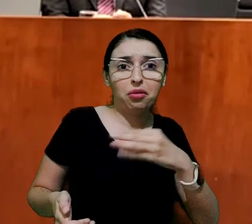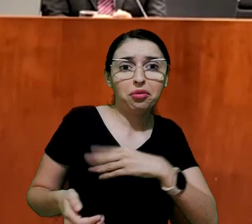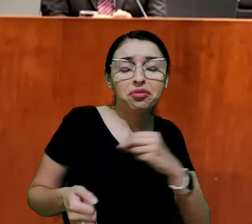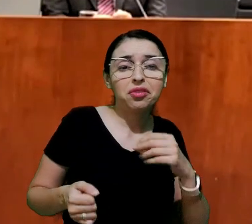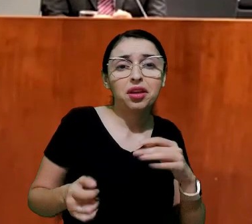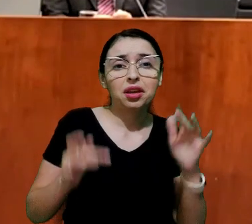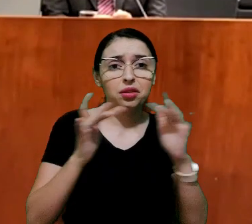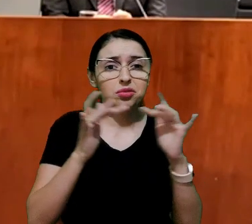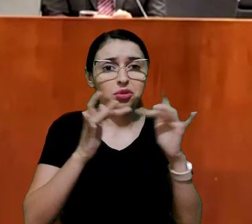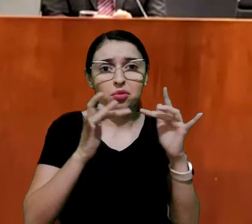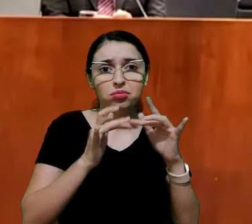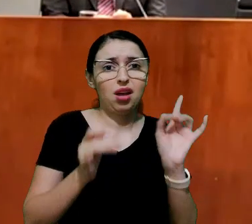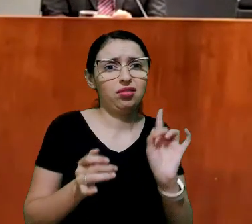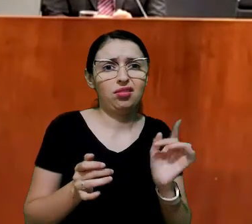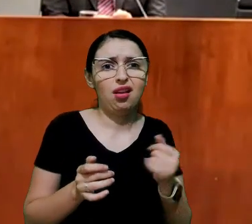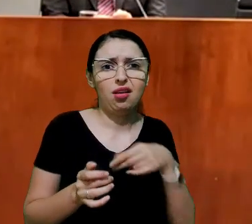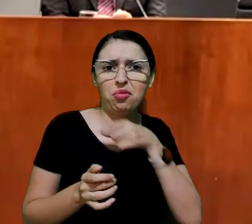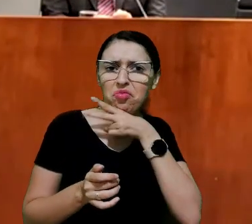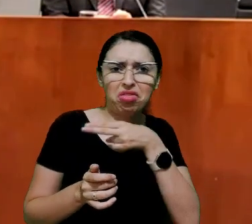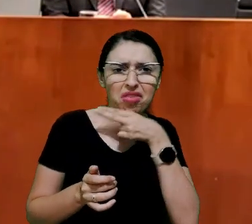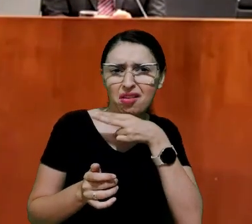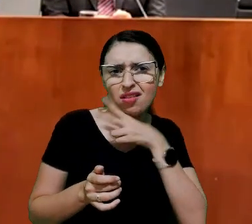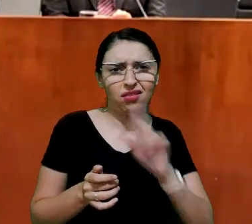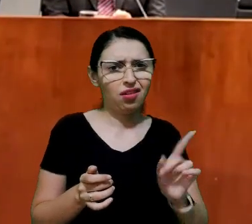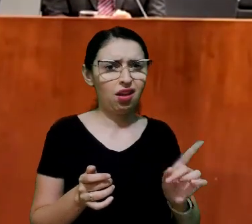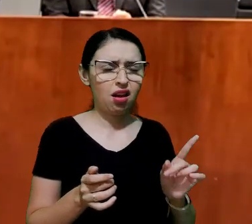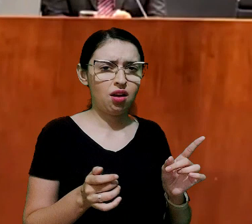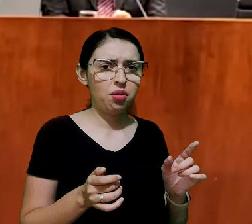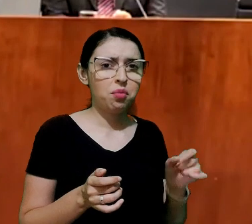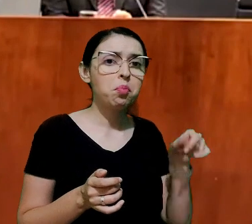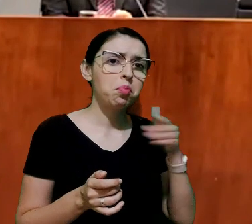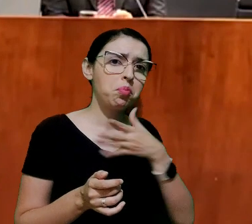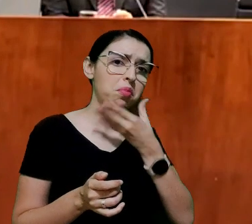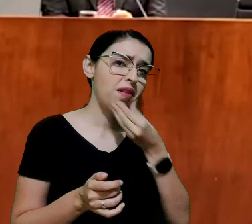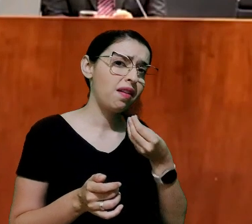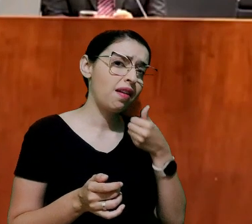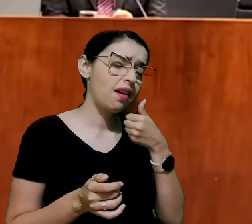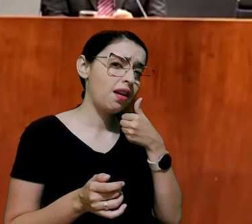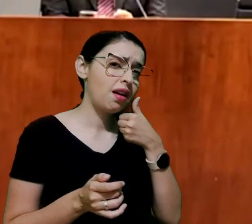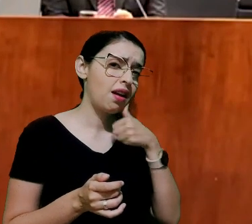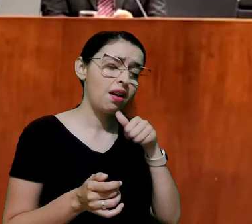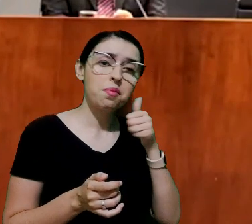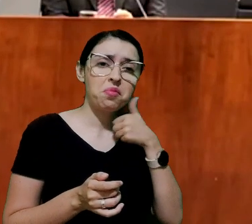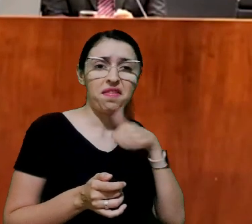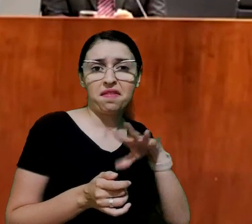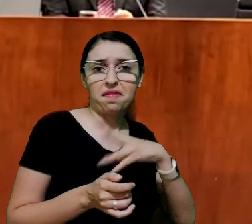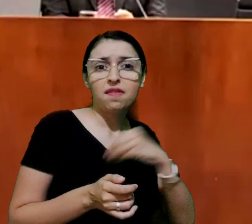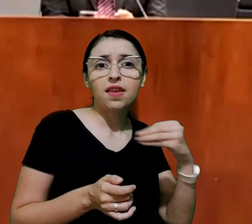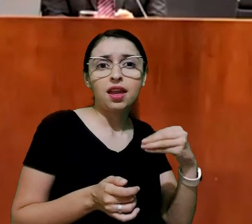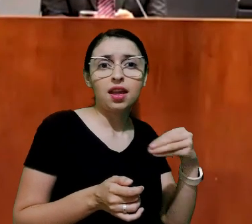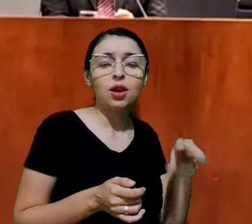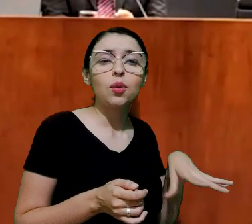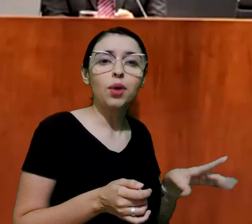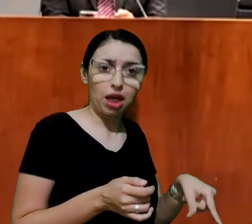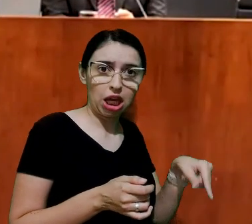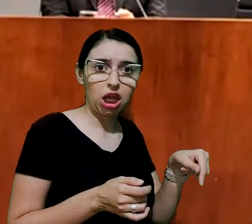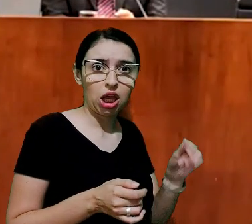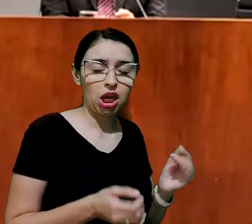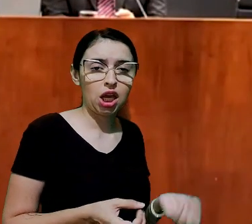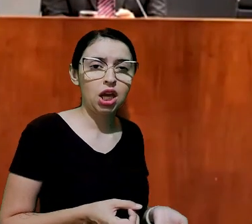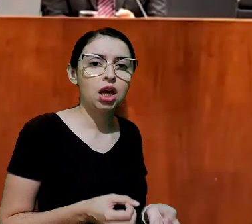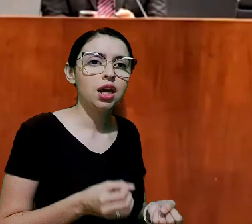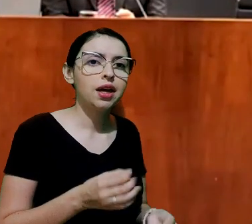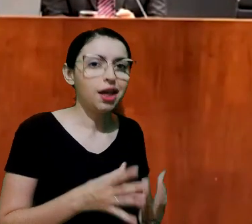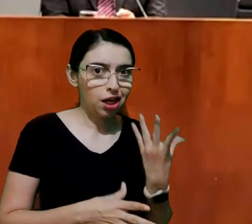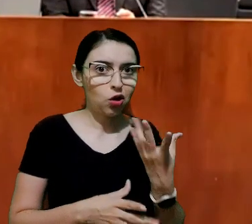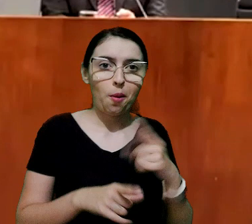não é meu neto, porque meu filho reconheceu, mas ele não é meu neto. Então, essas questões, o que as pessoas tendem a fazer,